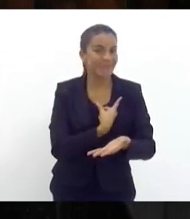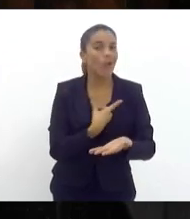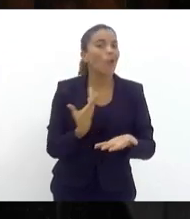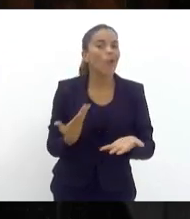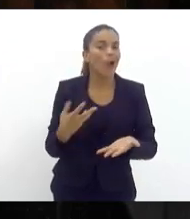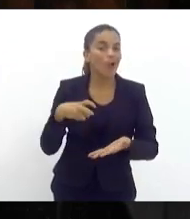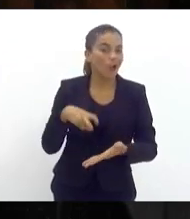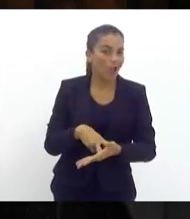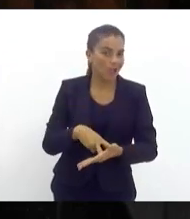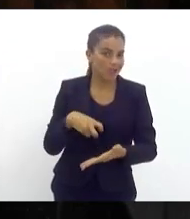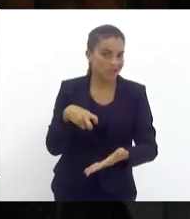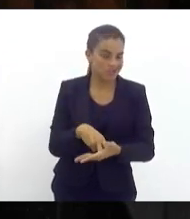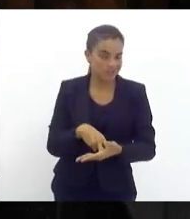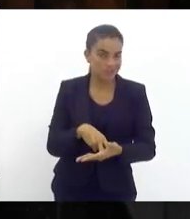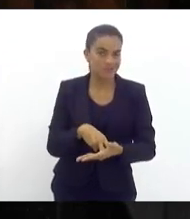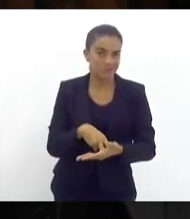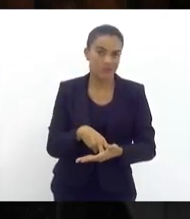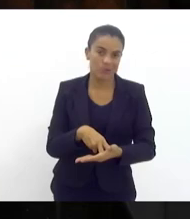pontuando